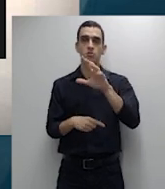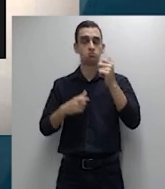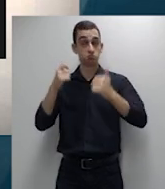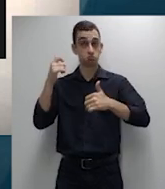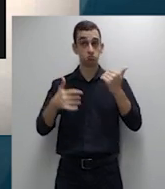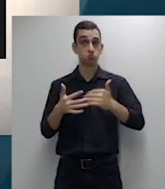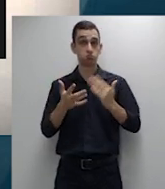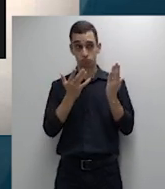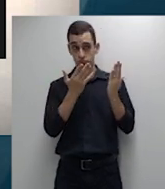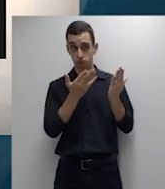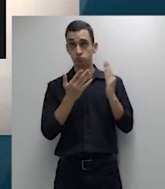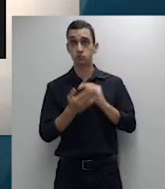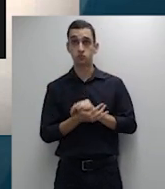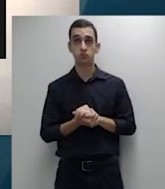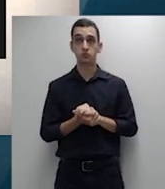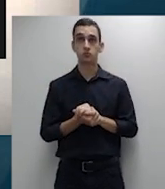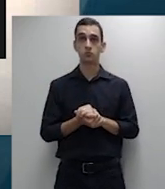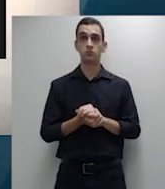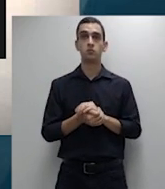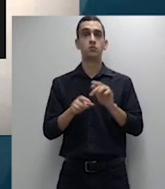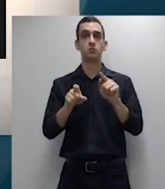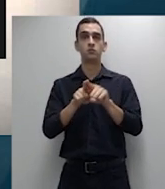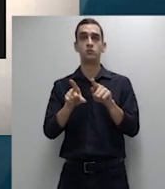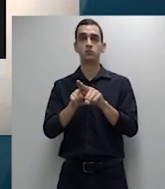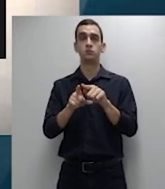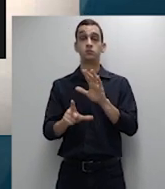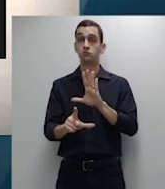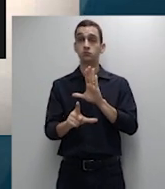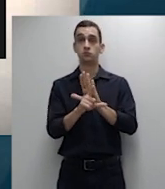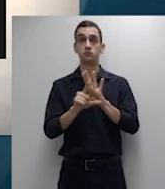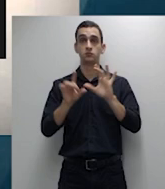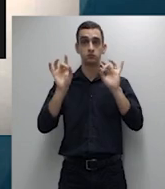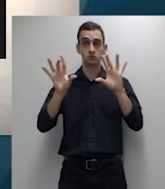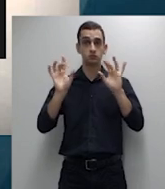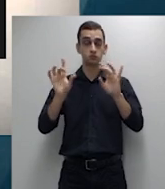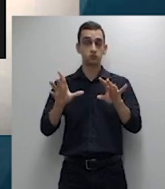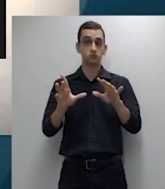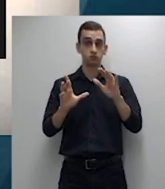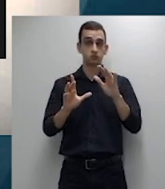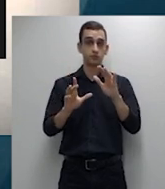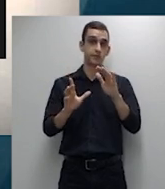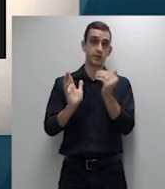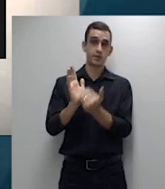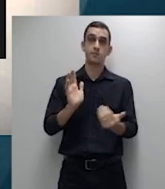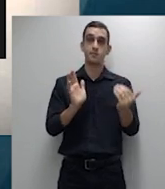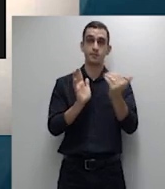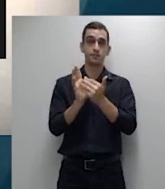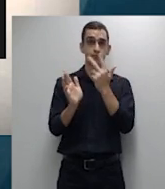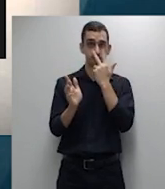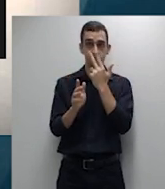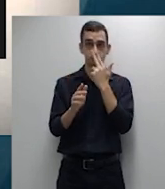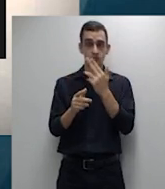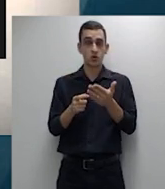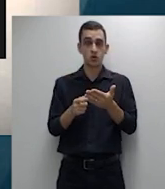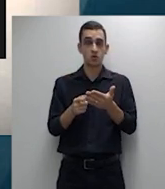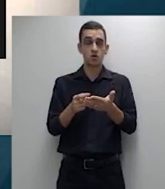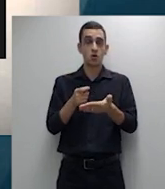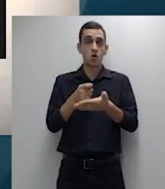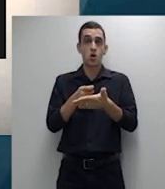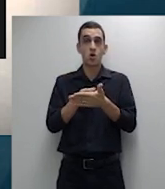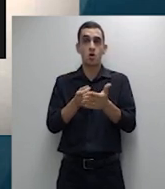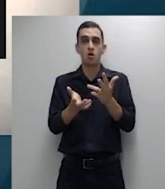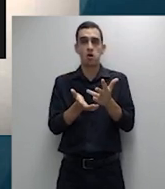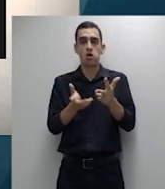aqui lei especial prevalece sobre lei geral portanto a cobrança indevida ele diz mais só se